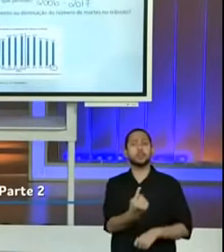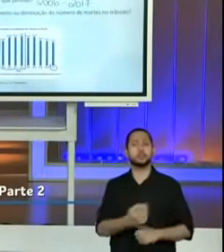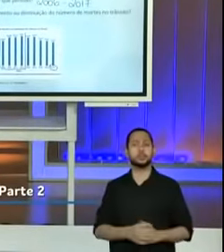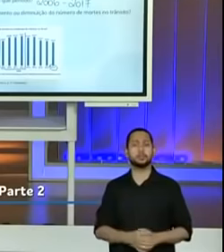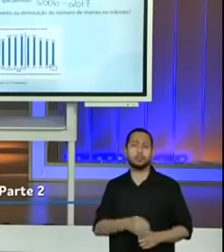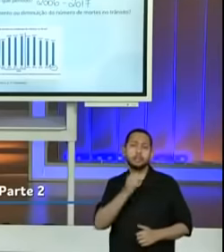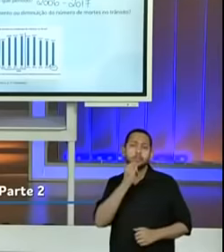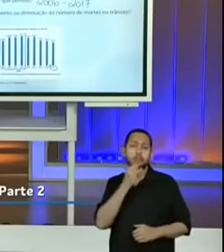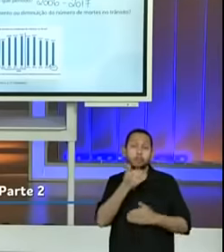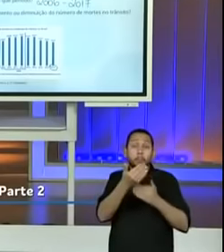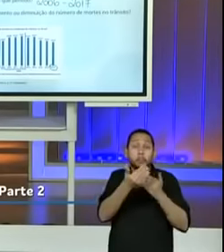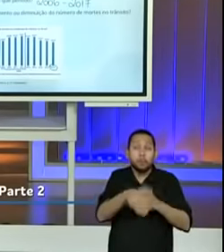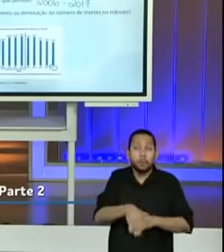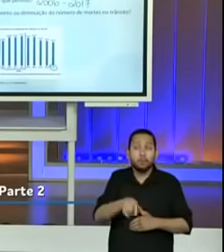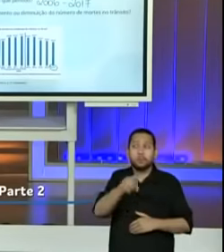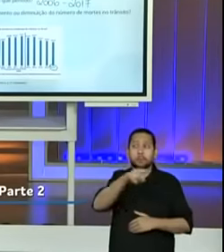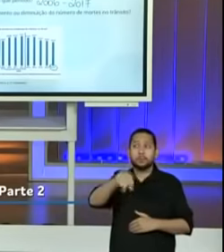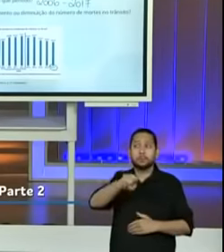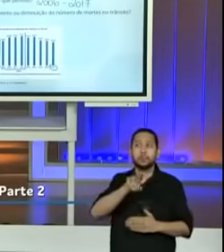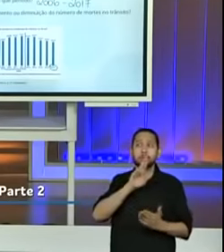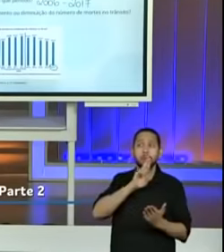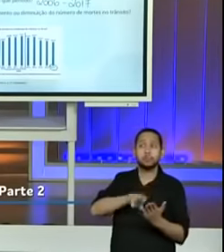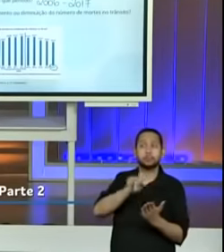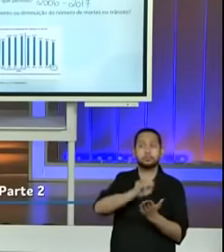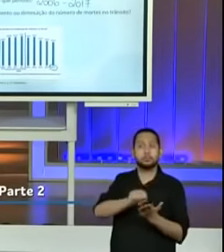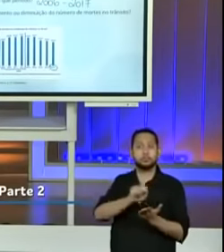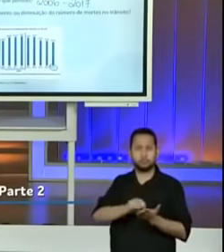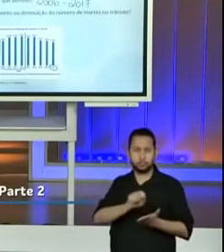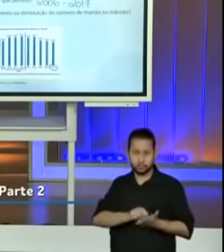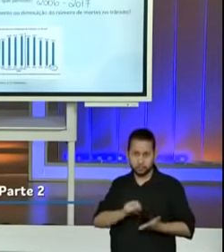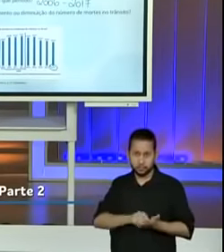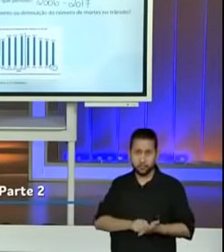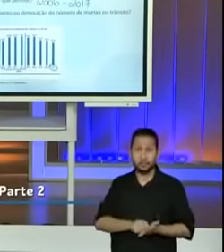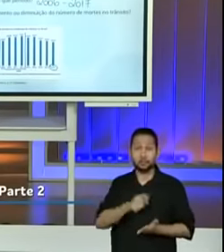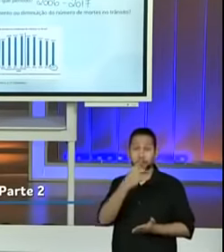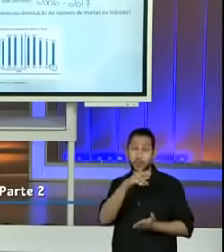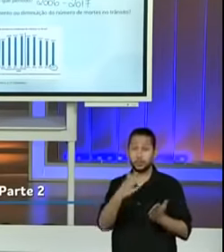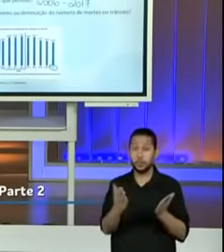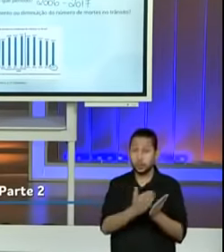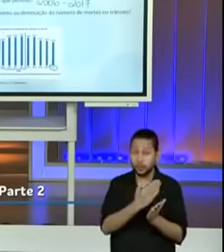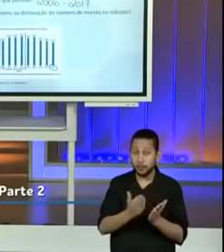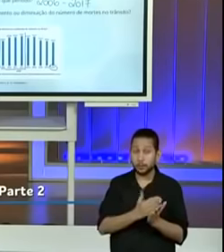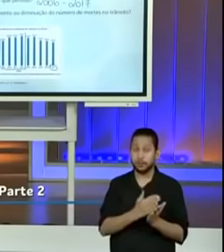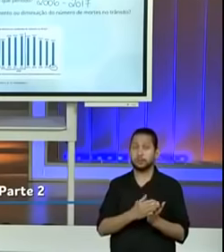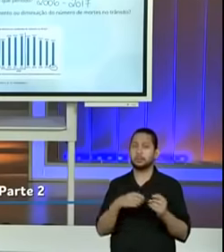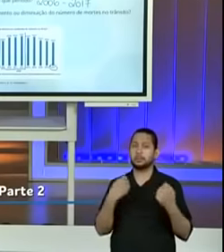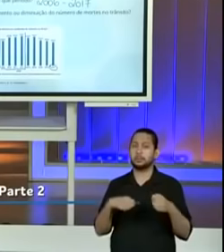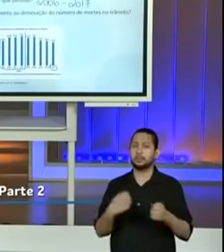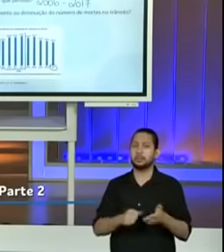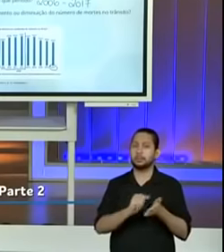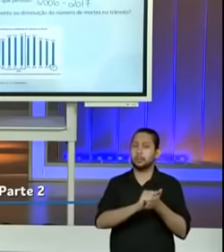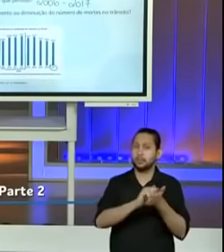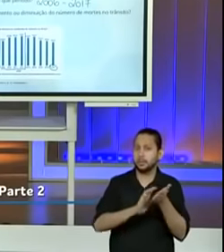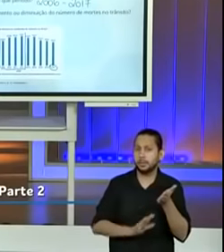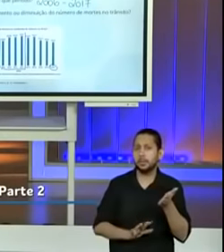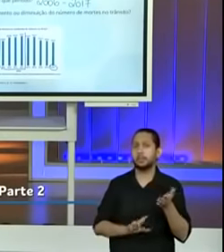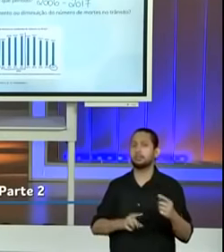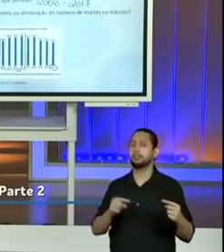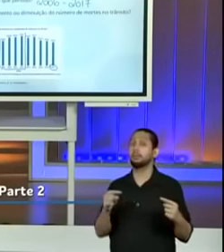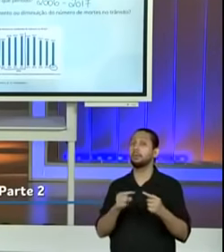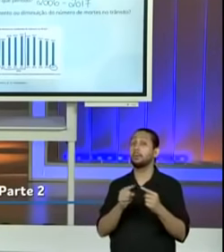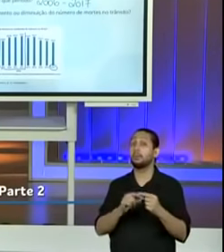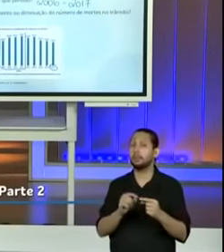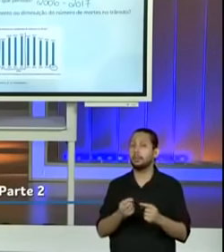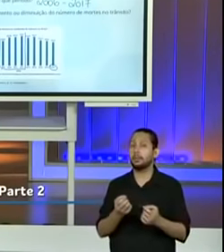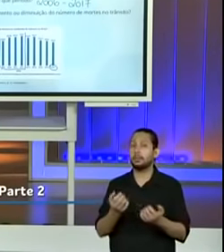uma prova, você está resolvendo uma situação, um problema, você está com o seu livro e precisa realizar uma atividade envolvendo análise